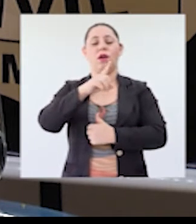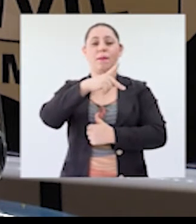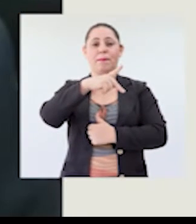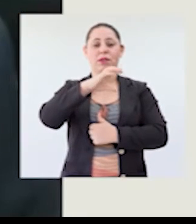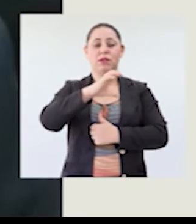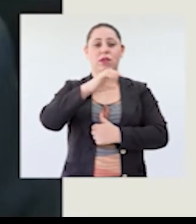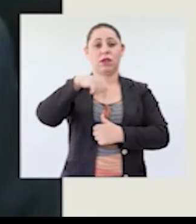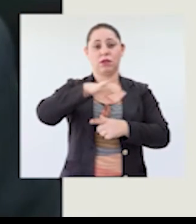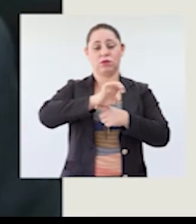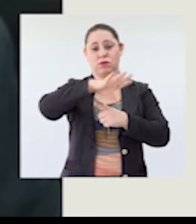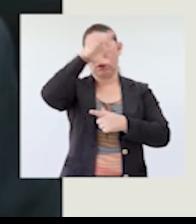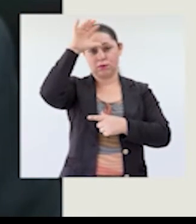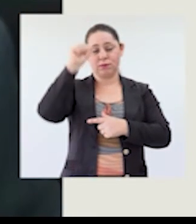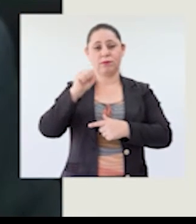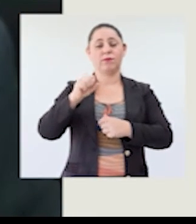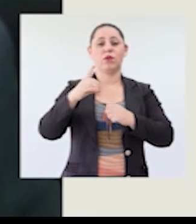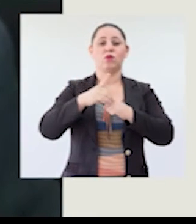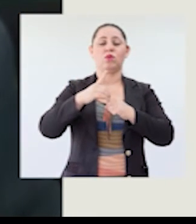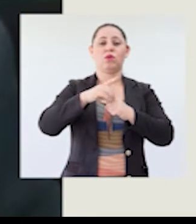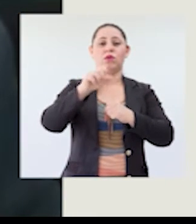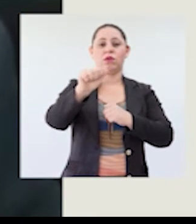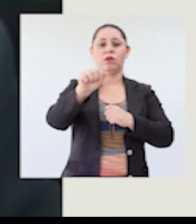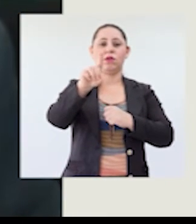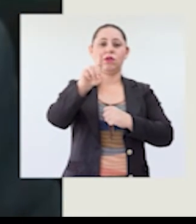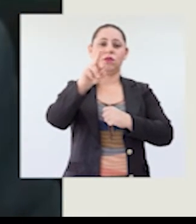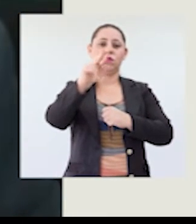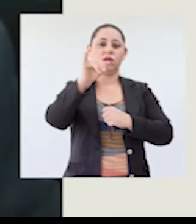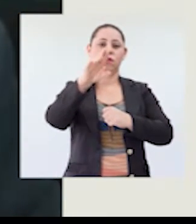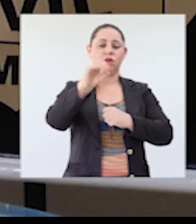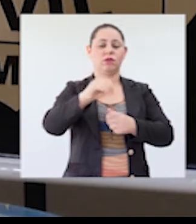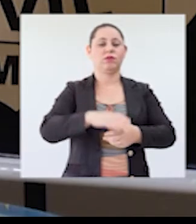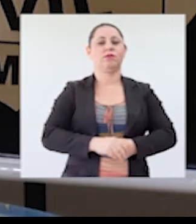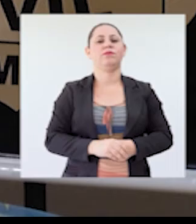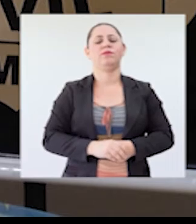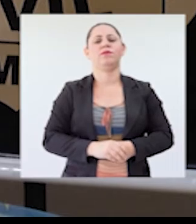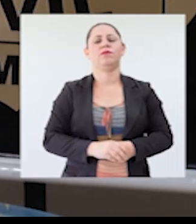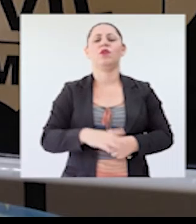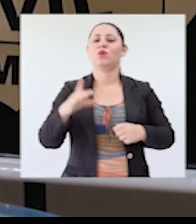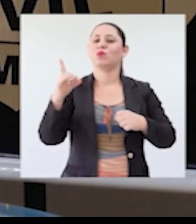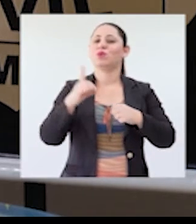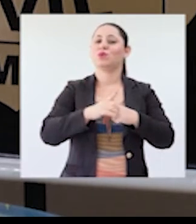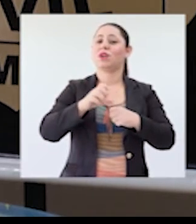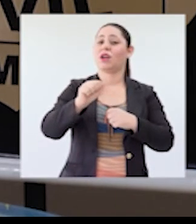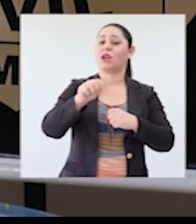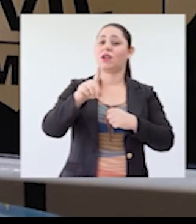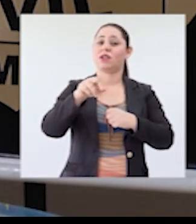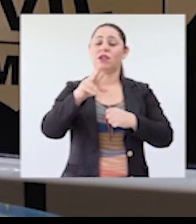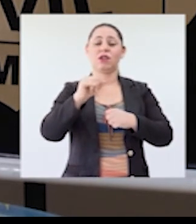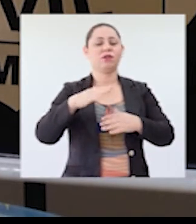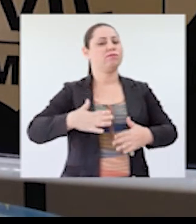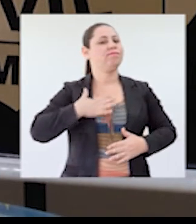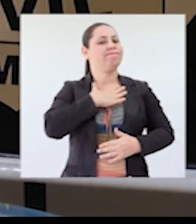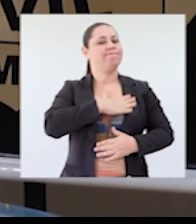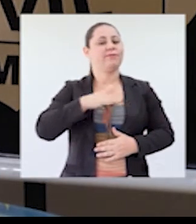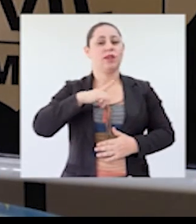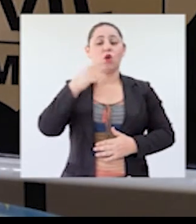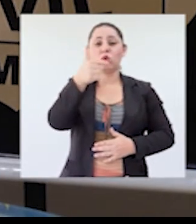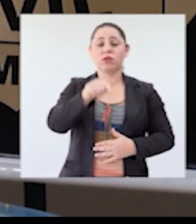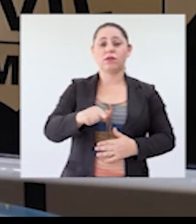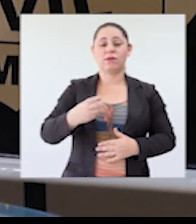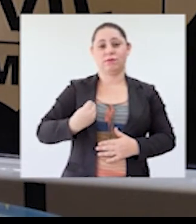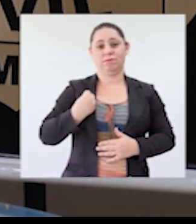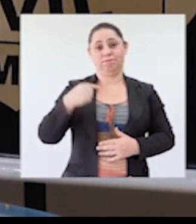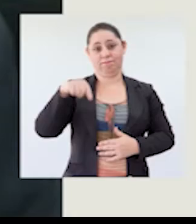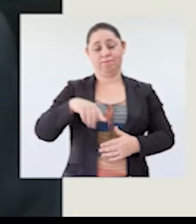Civil de Mato Grosso do Sul, o doutor Adriano Garcia Giraldo. Doutor Adriano, é um prazer ter o senhor novamente aqui no programa